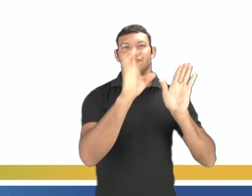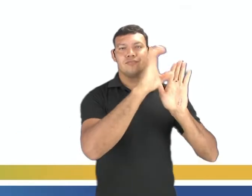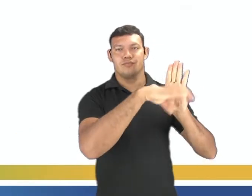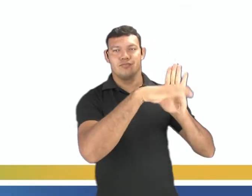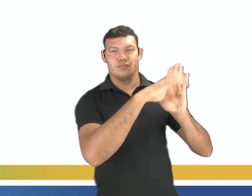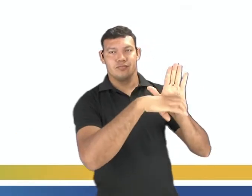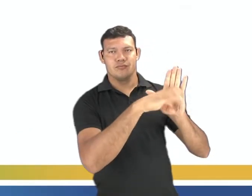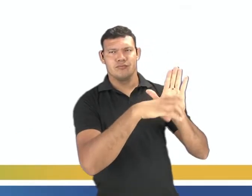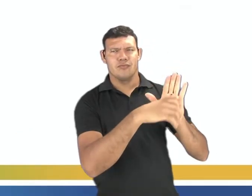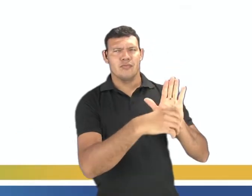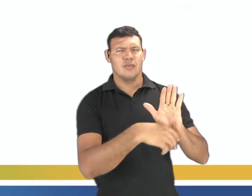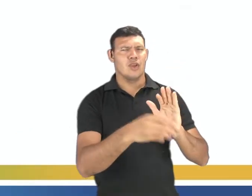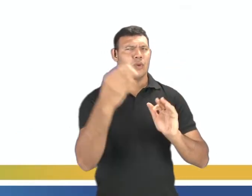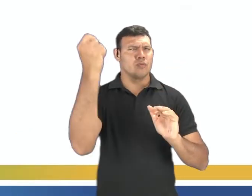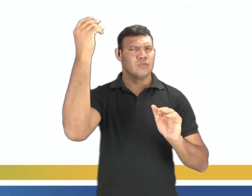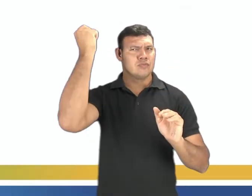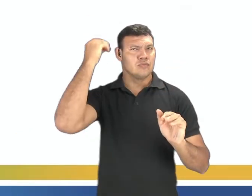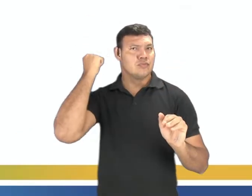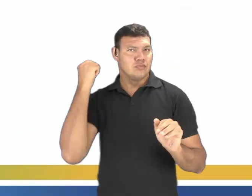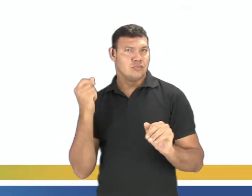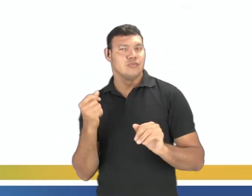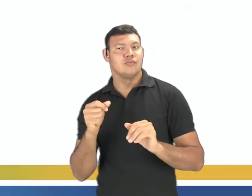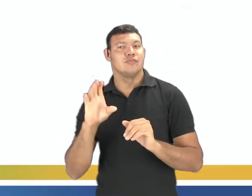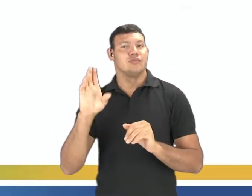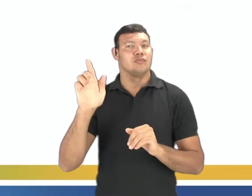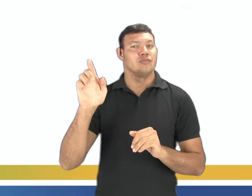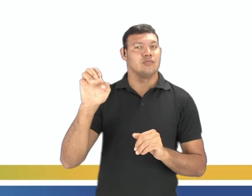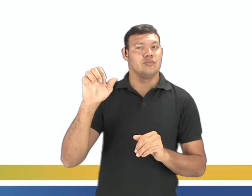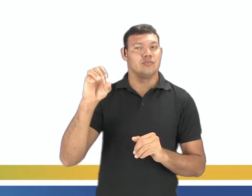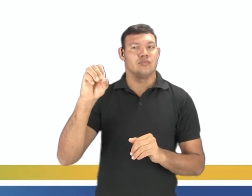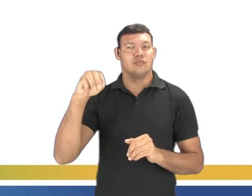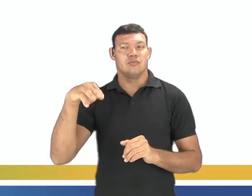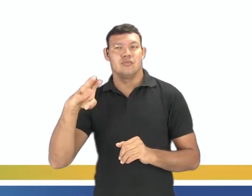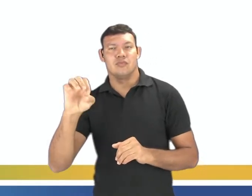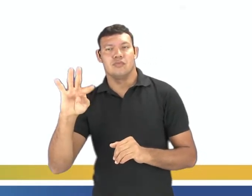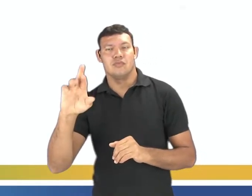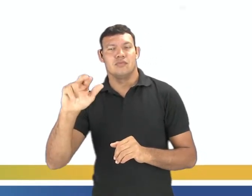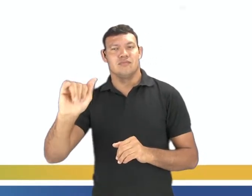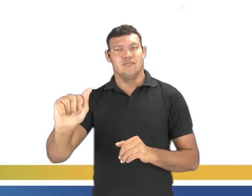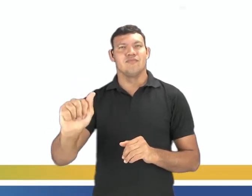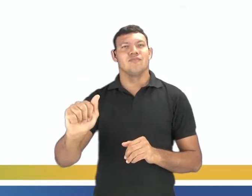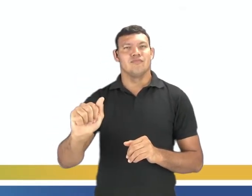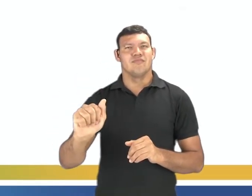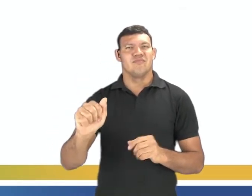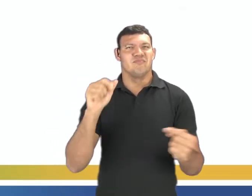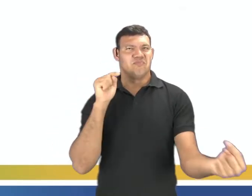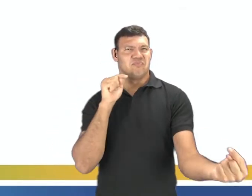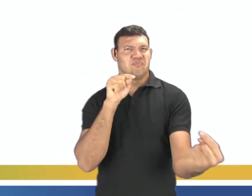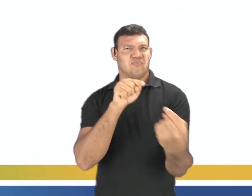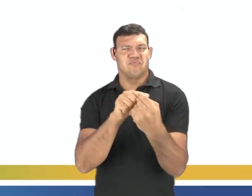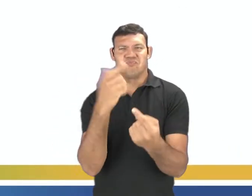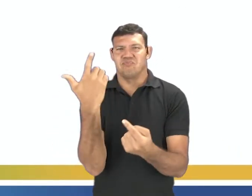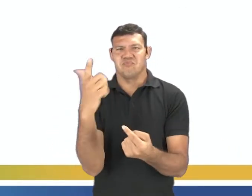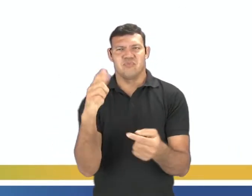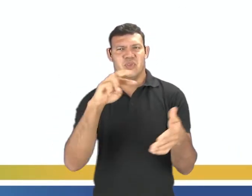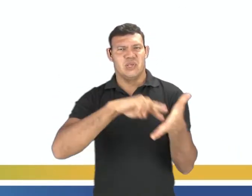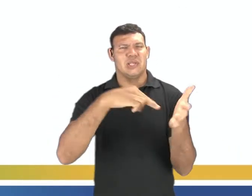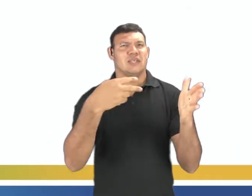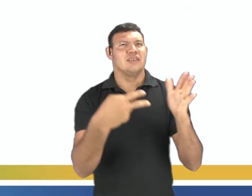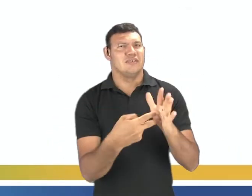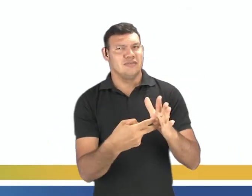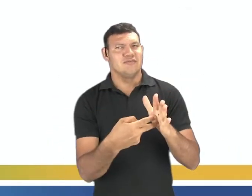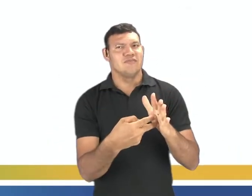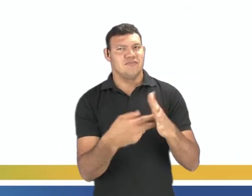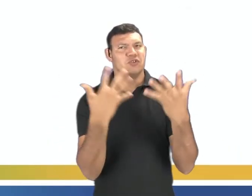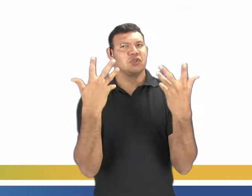conceito primitivo é e o entes primitivos da geometria são estabelecidos sem definição apenas ao